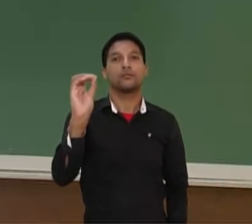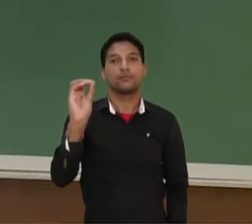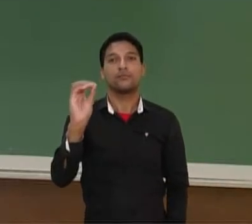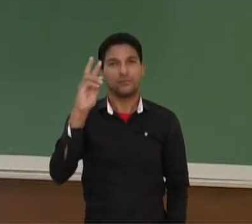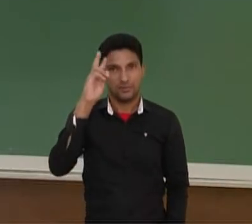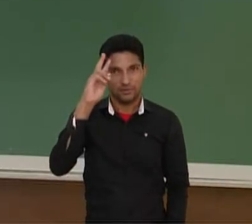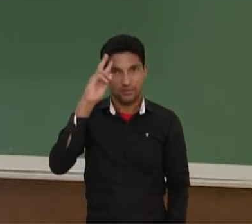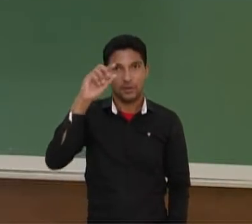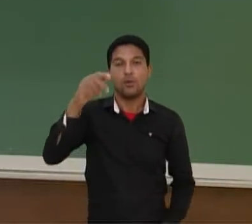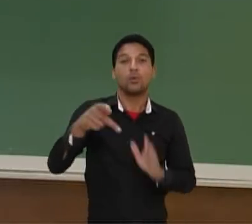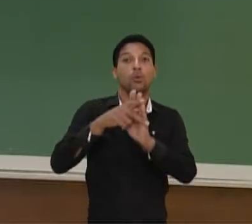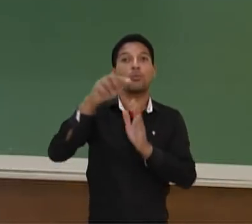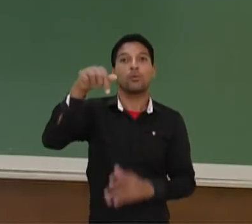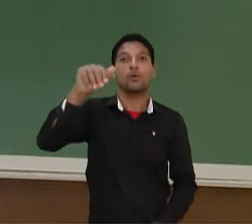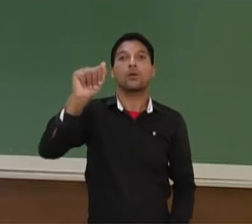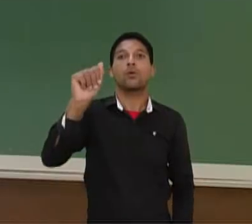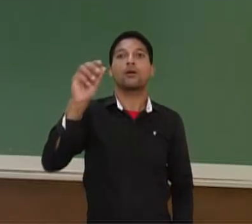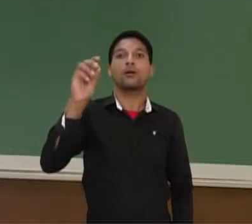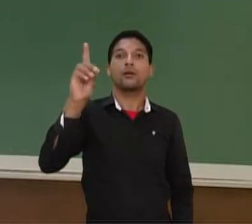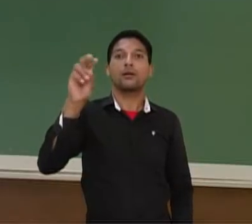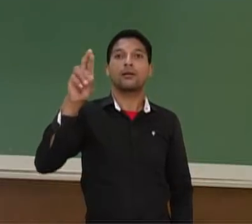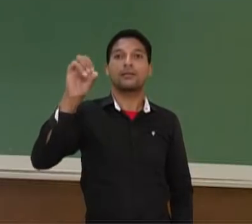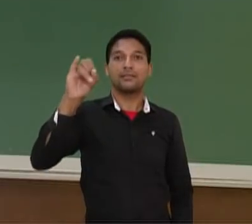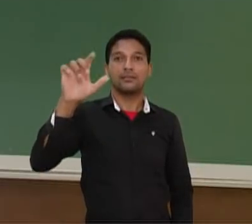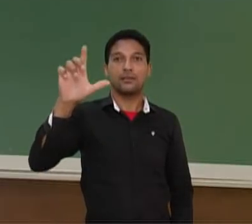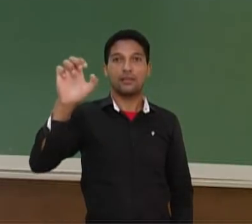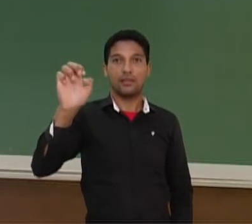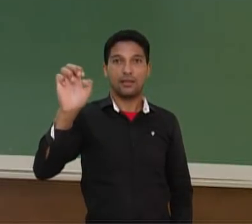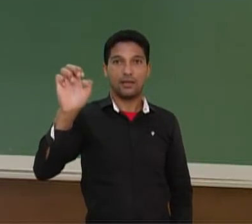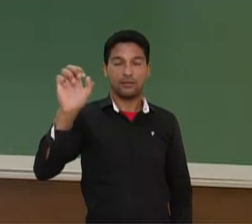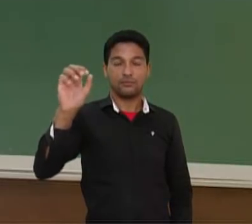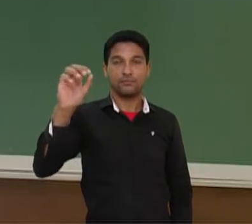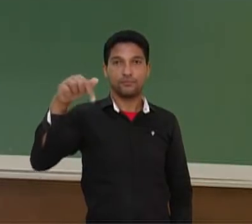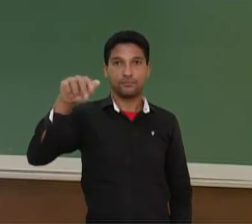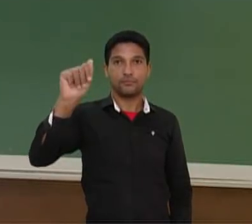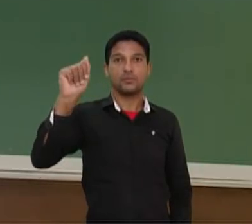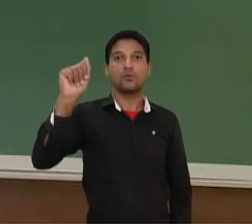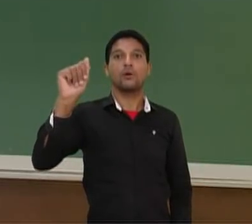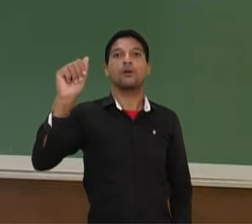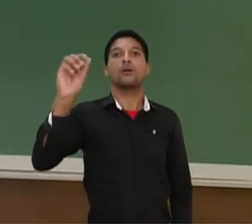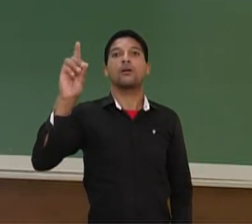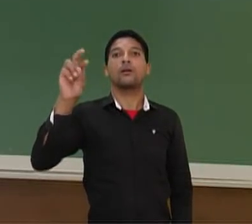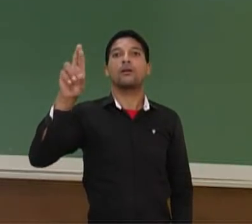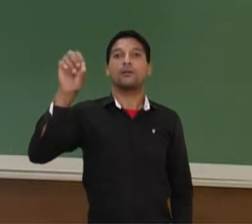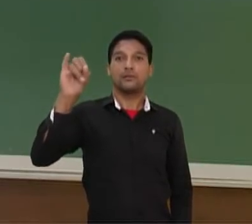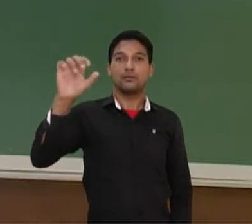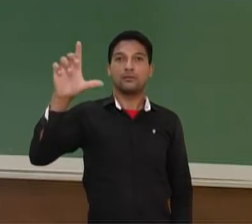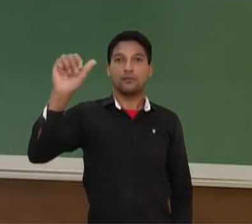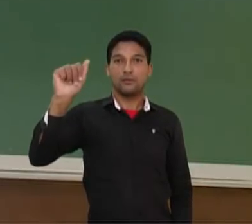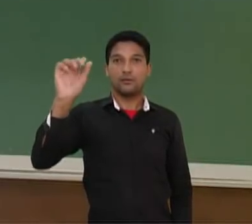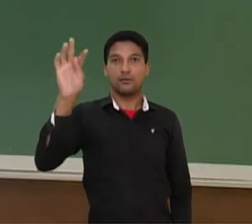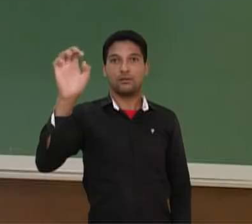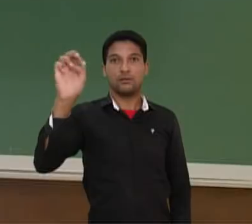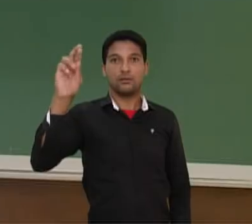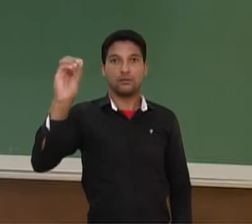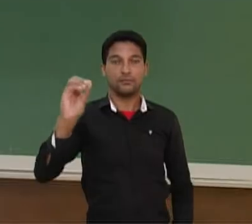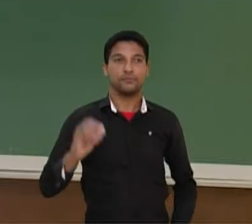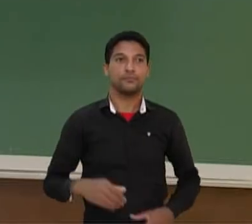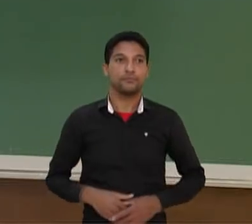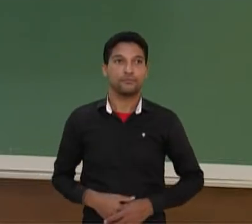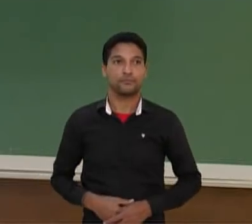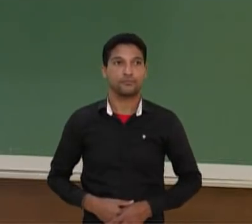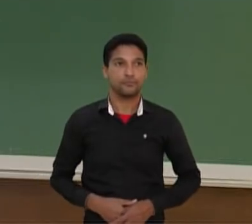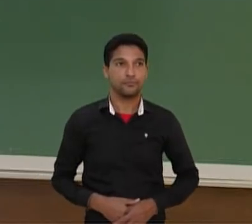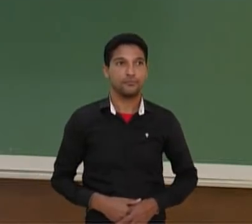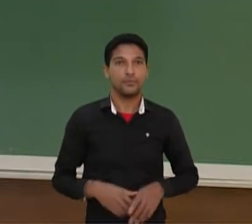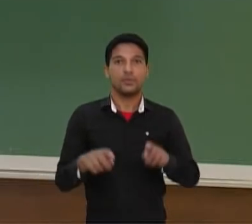Então, cuide porque é uma informação importante. Nós resolvemos exercícios envolvendo ângulos de quadriláteros e base média do trapézio. Nos